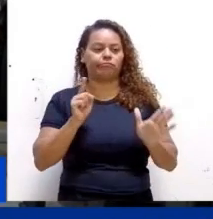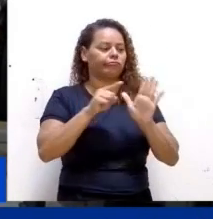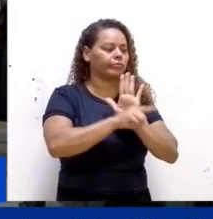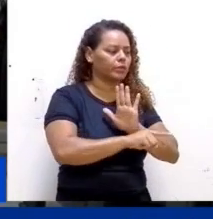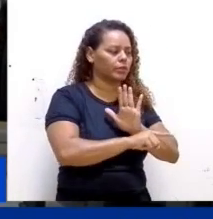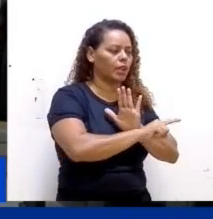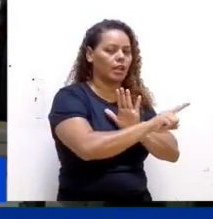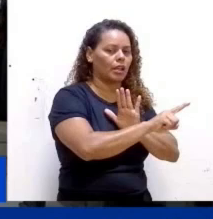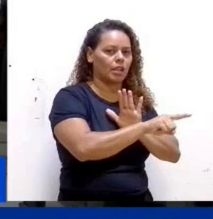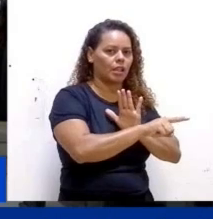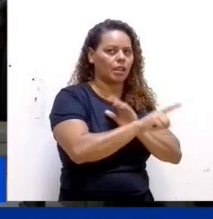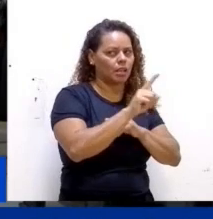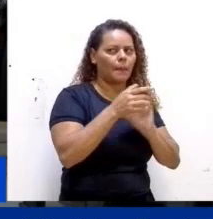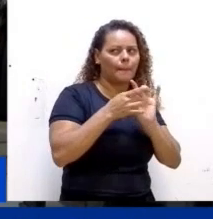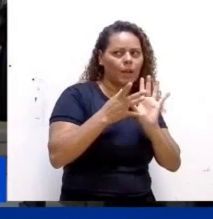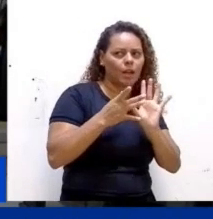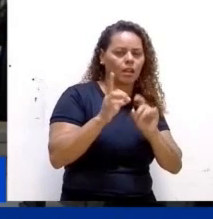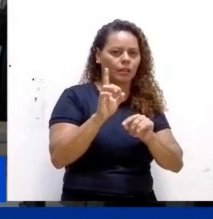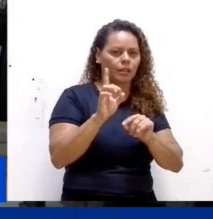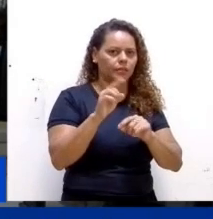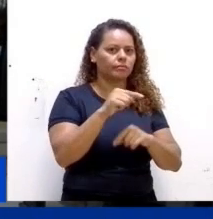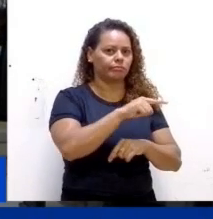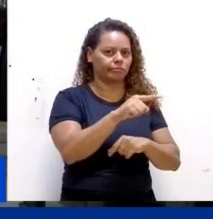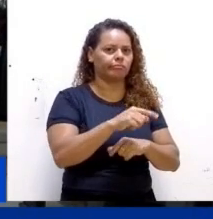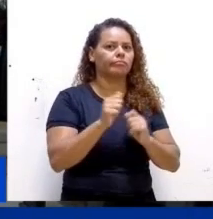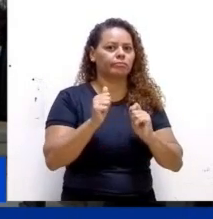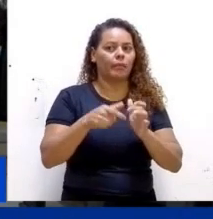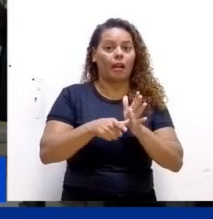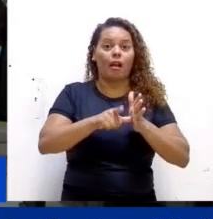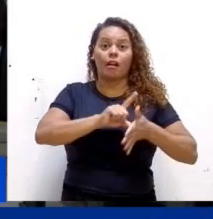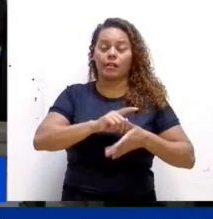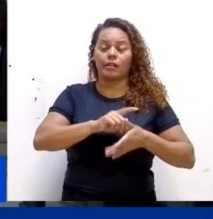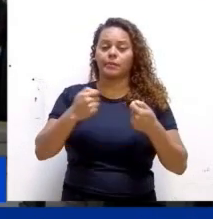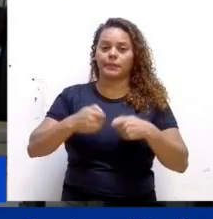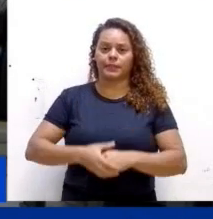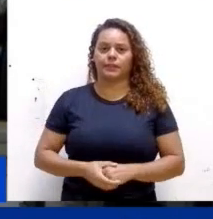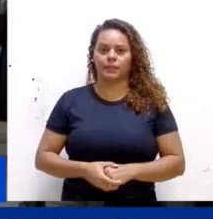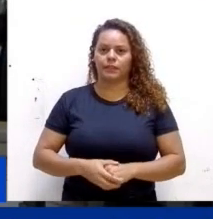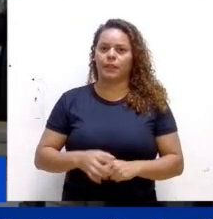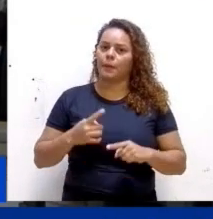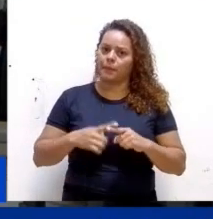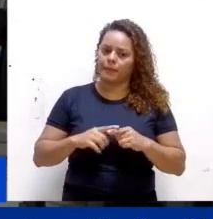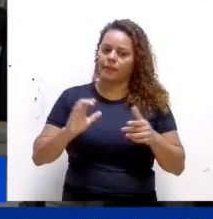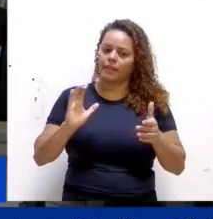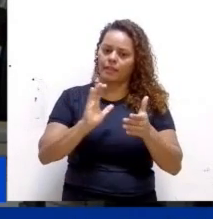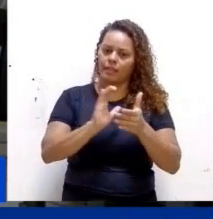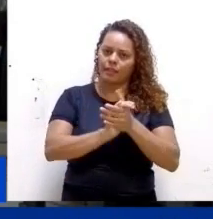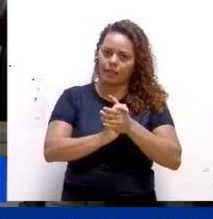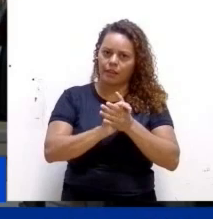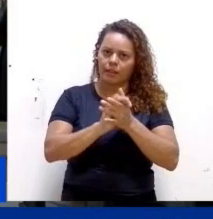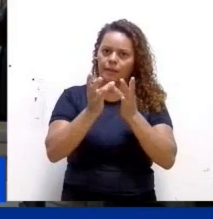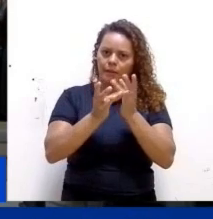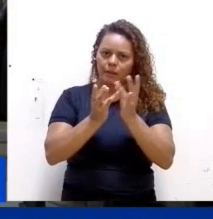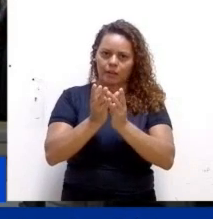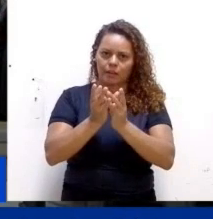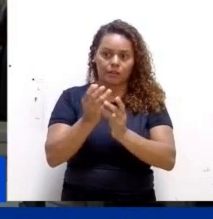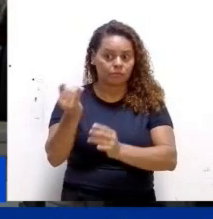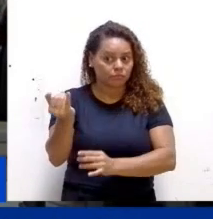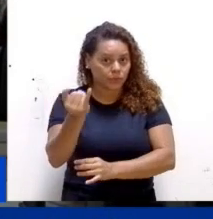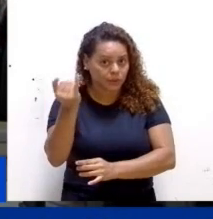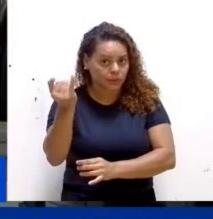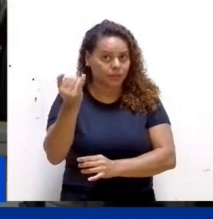Certo? Por quê? Porque é um passo muito importante na vida de uma pessoa, um casamento. Você vai se unir a uma outra pessoa